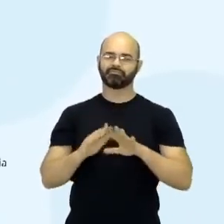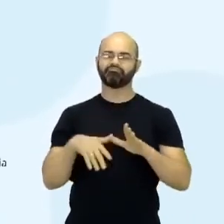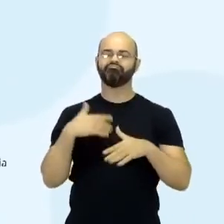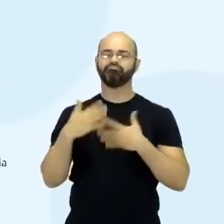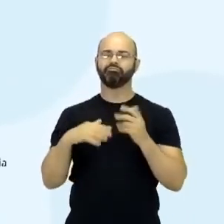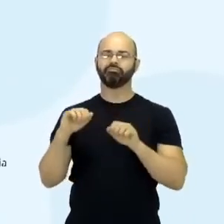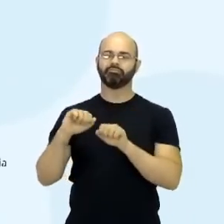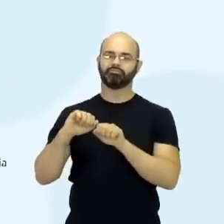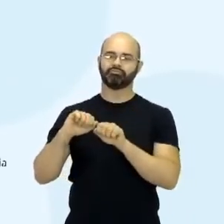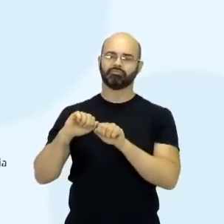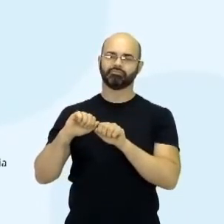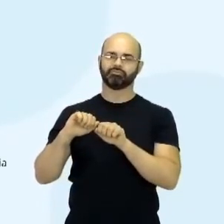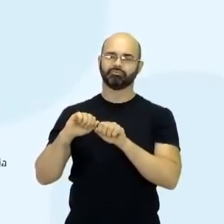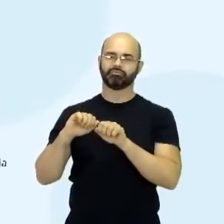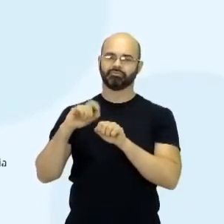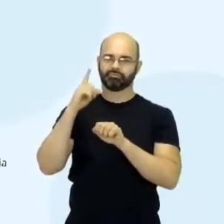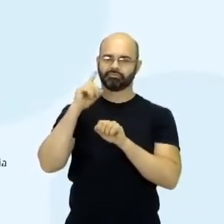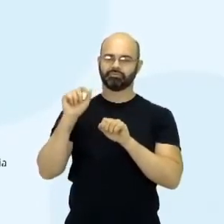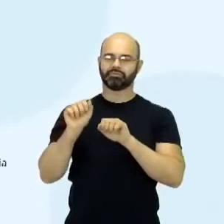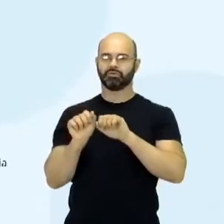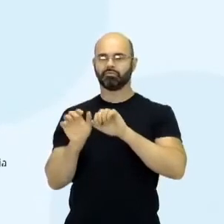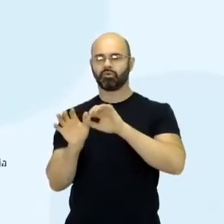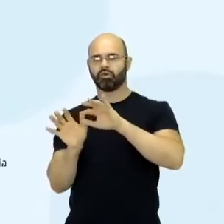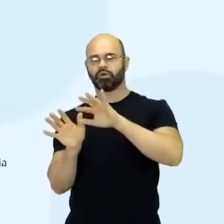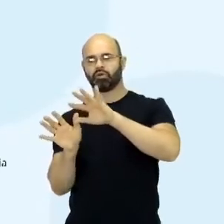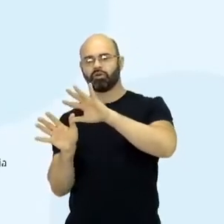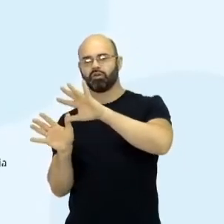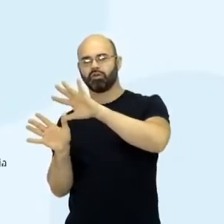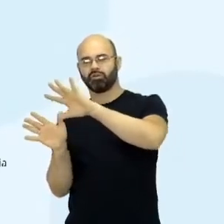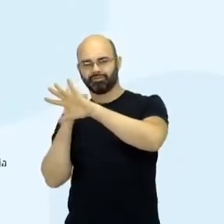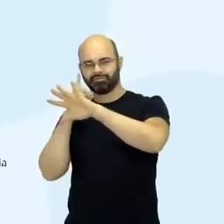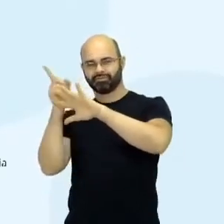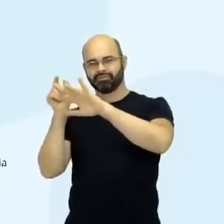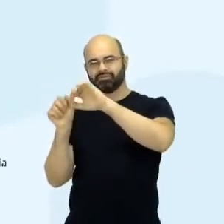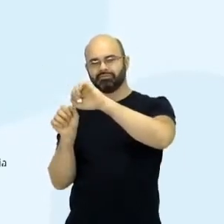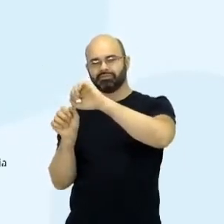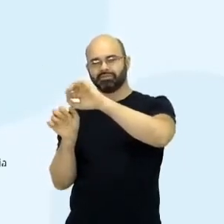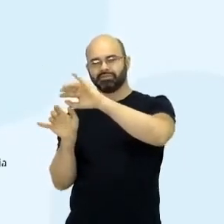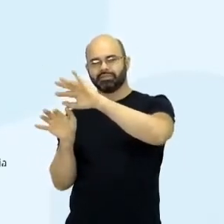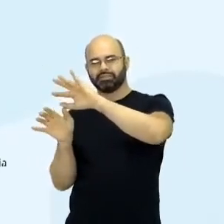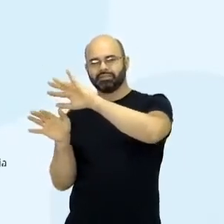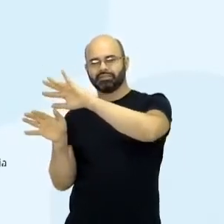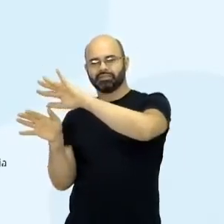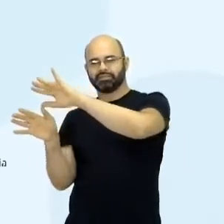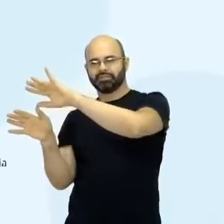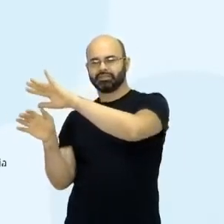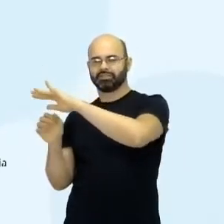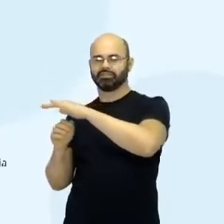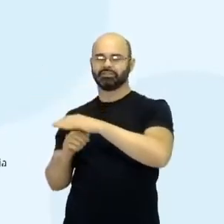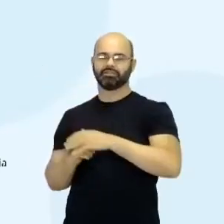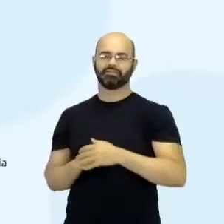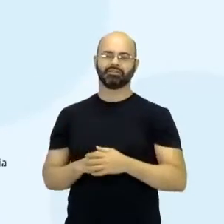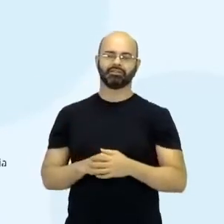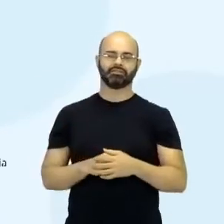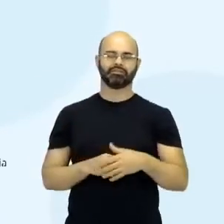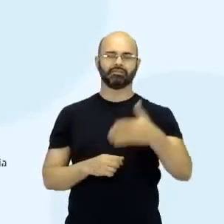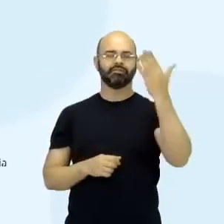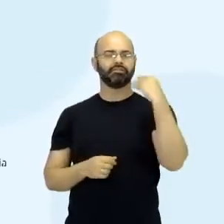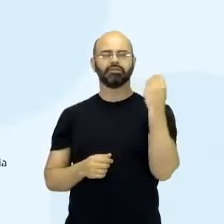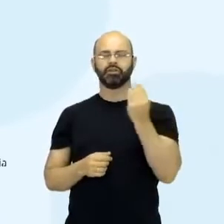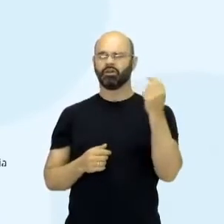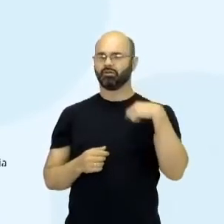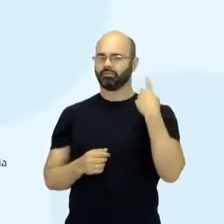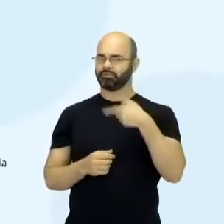tem uma expansão do território. Depois eu vou contar para vocês sobre a interiorização, né, do nosso terreno, do